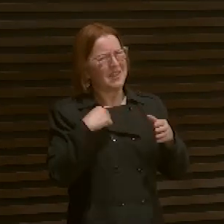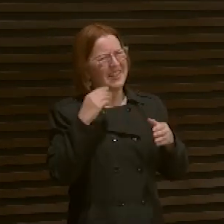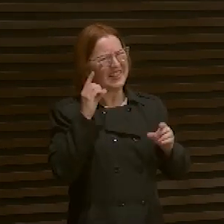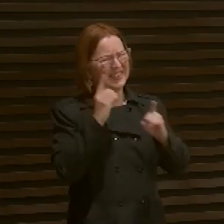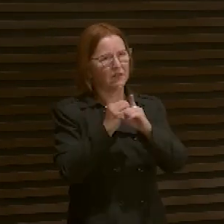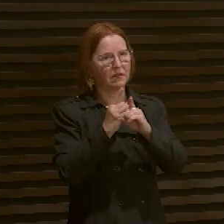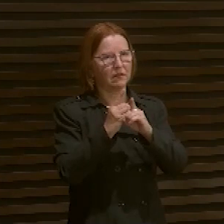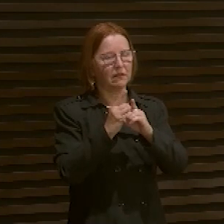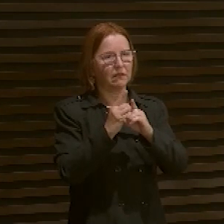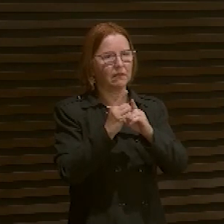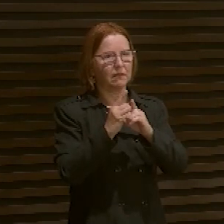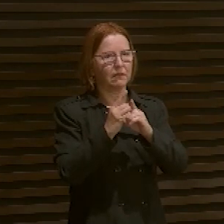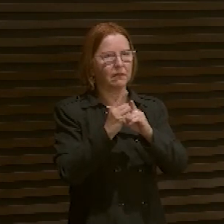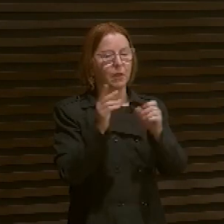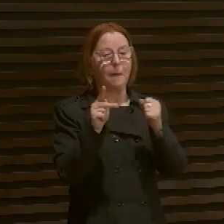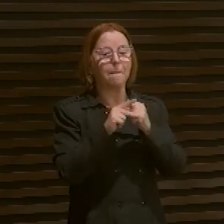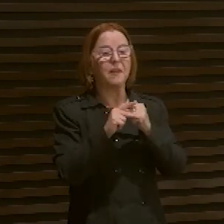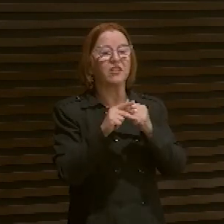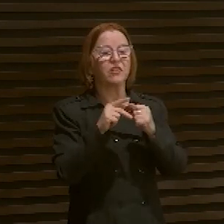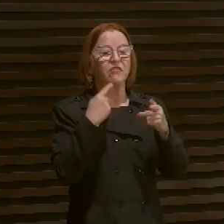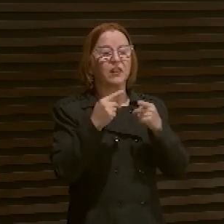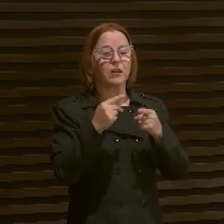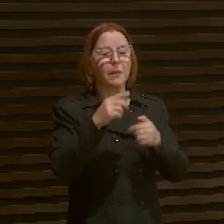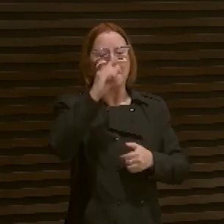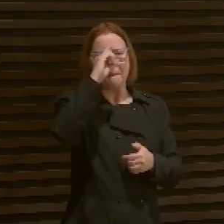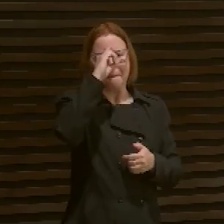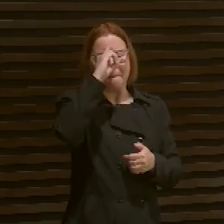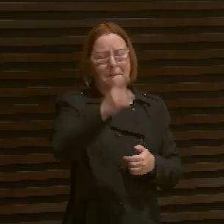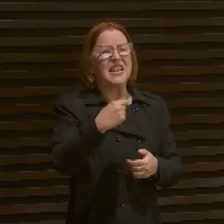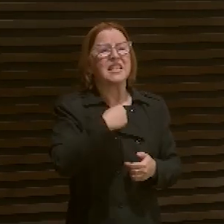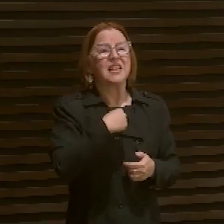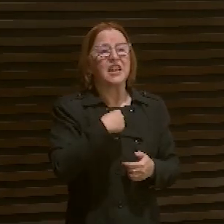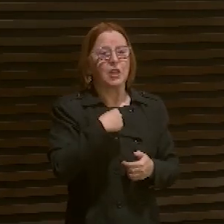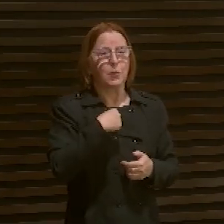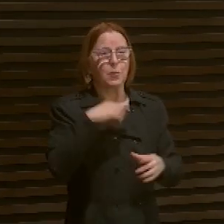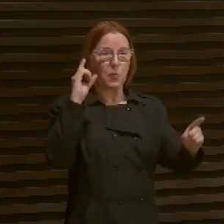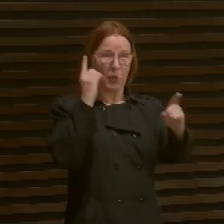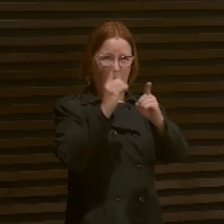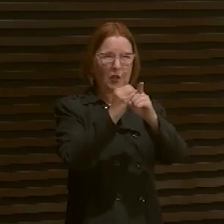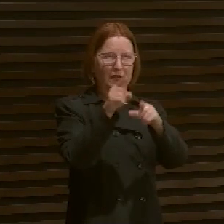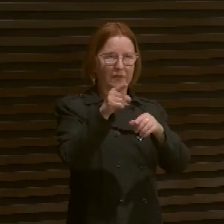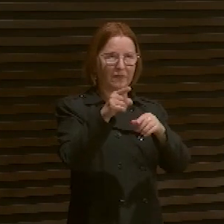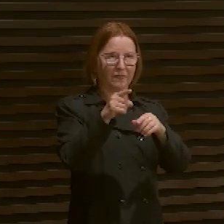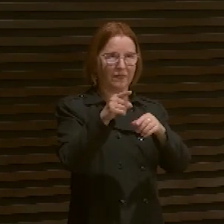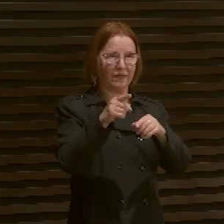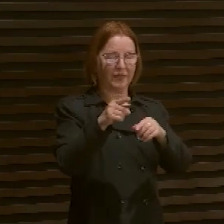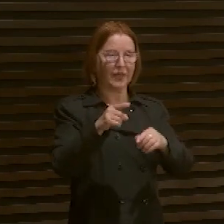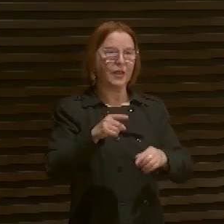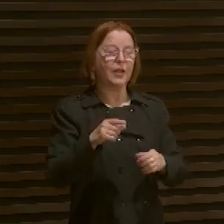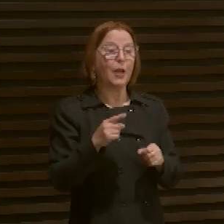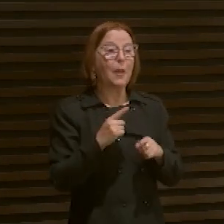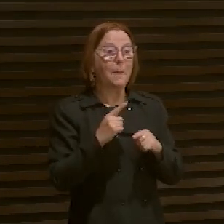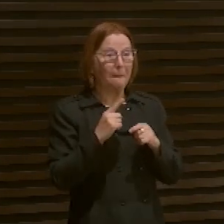assim, manda-me ir ter contigo. Ele aqui, irmãos, ele já reconhece o senhorio de Jesus. A tua palavra para mim